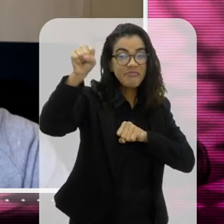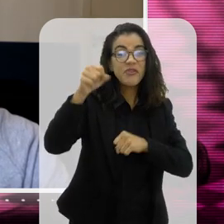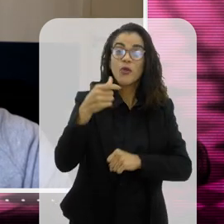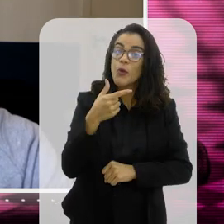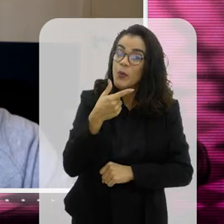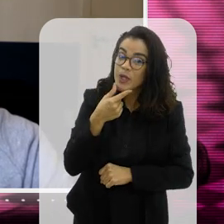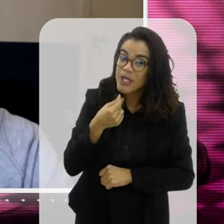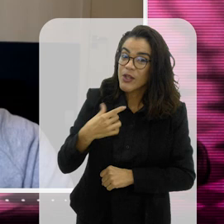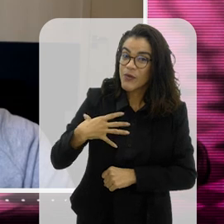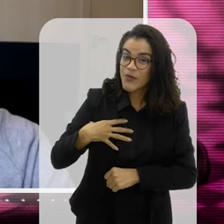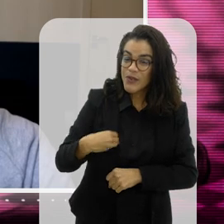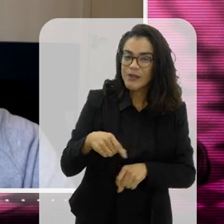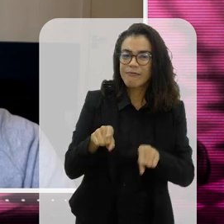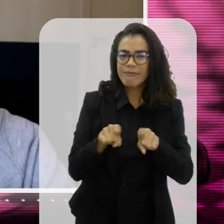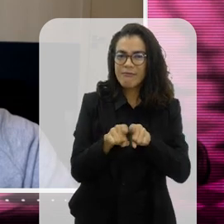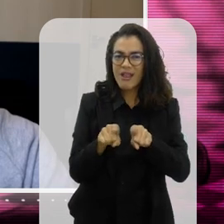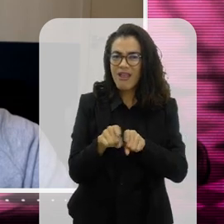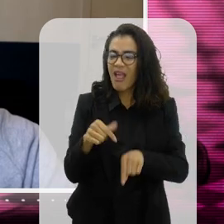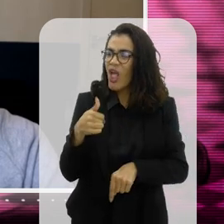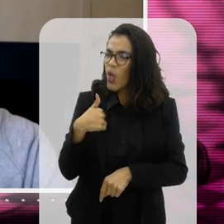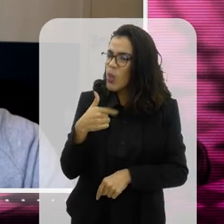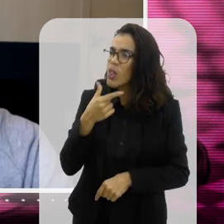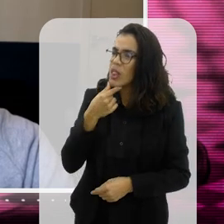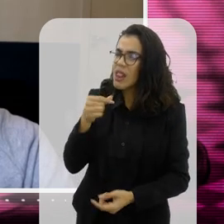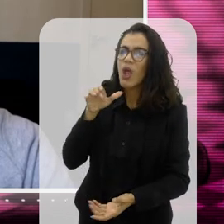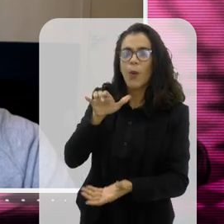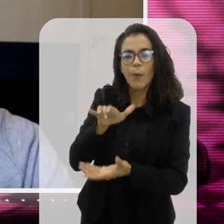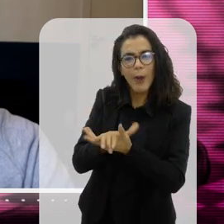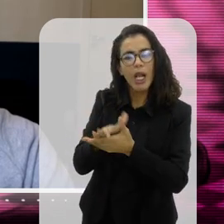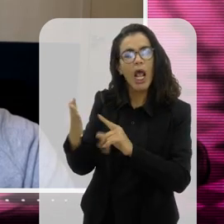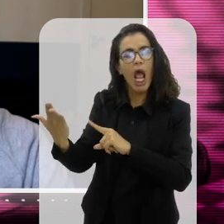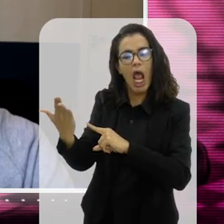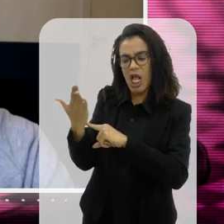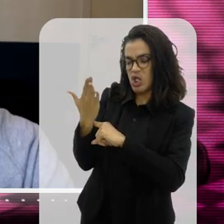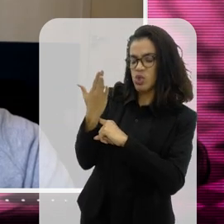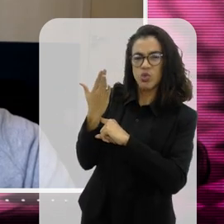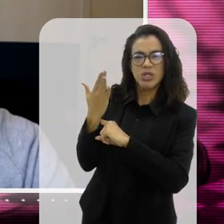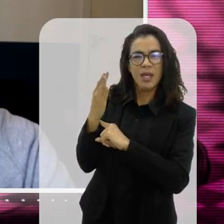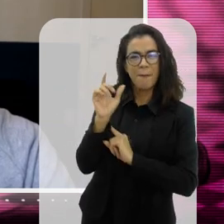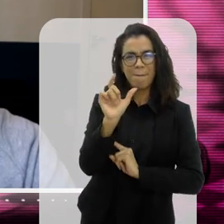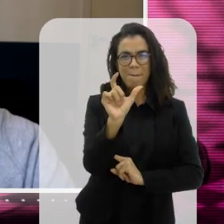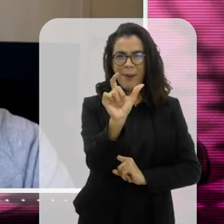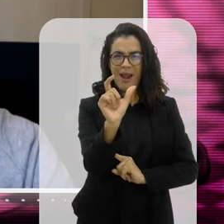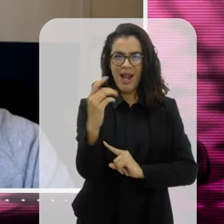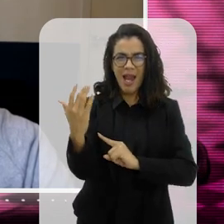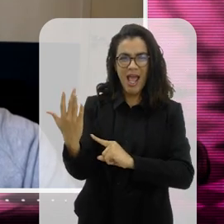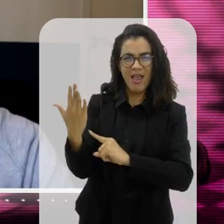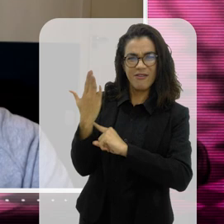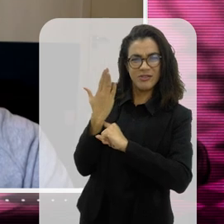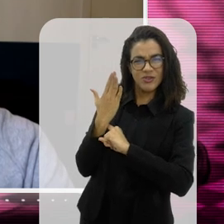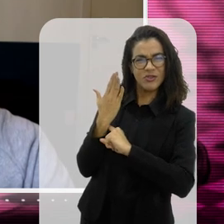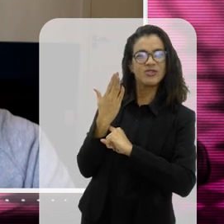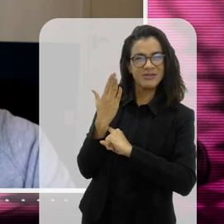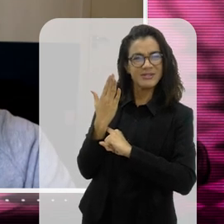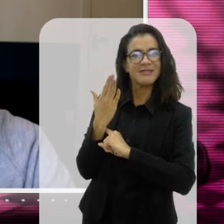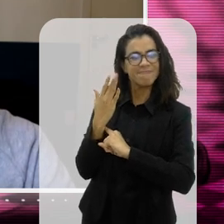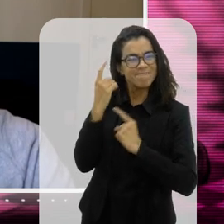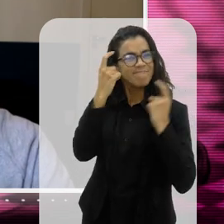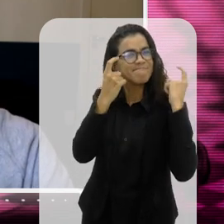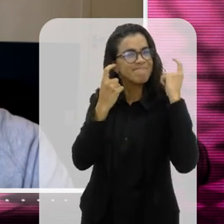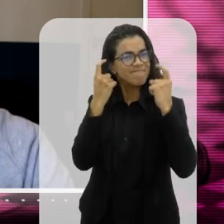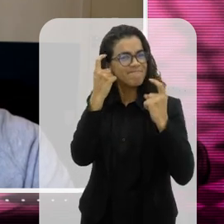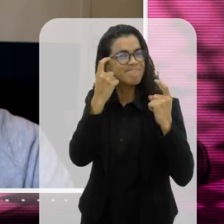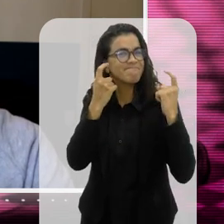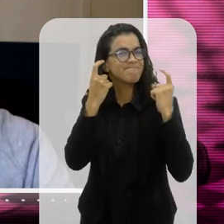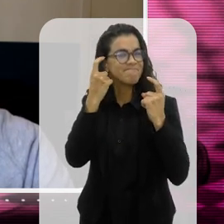filho, por outro lado, também, que eu escuto muito assim, ah, eu tenho um marido, ele me ajuda. Isso me preocupa muito, essa